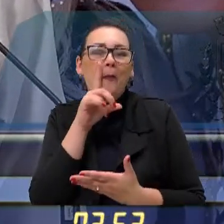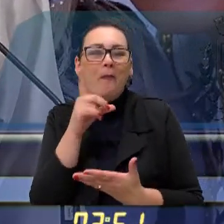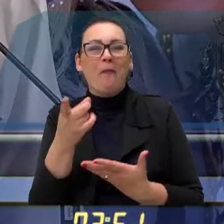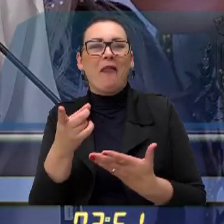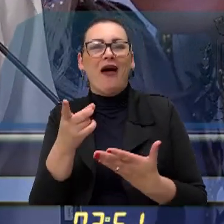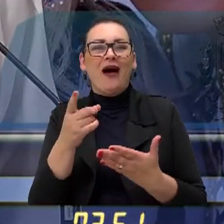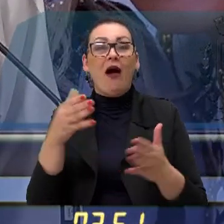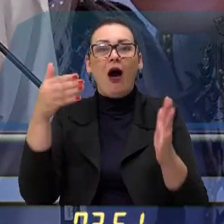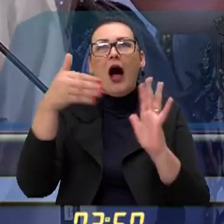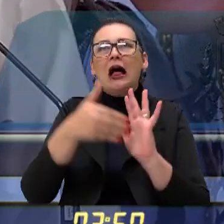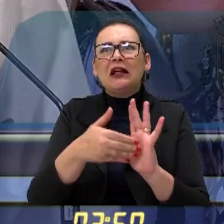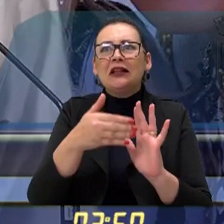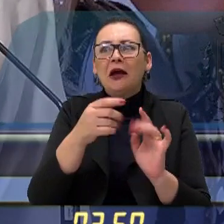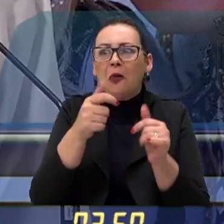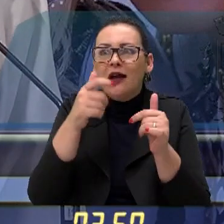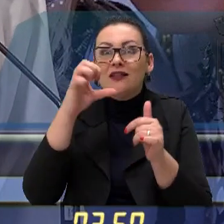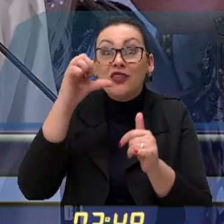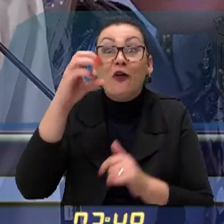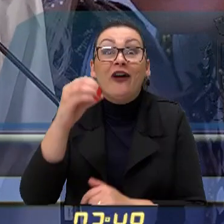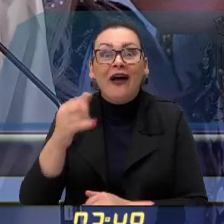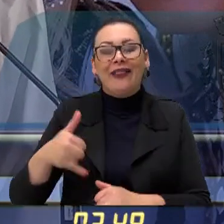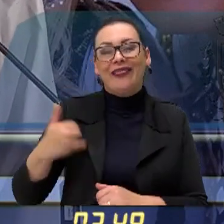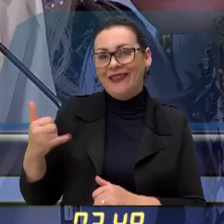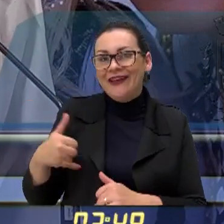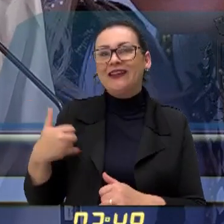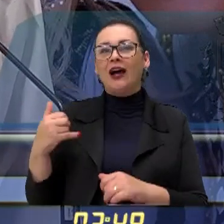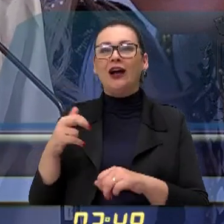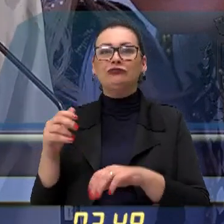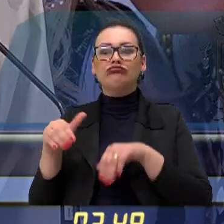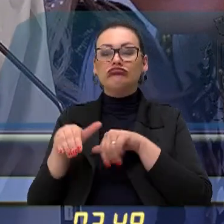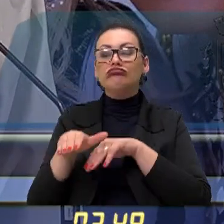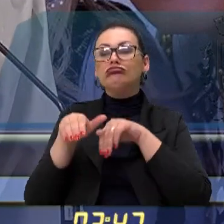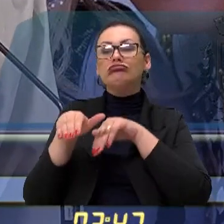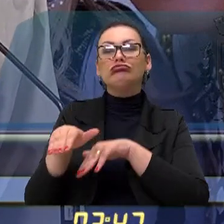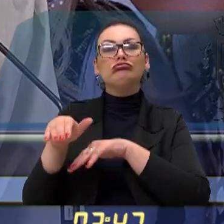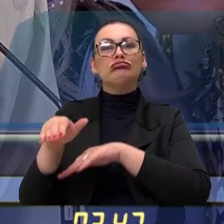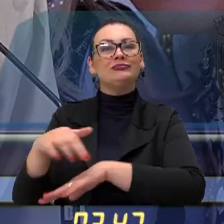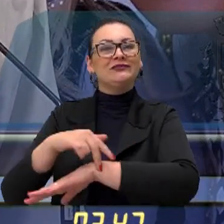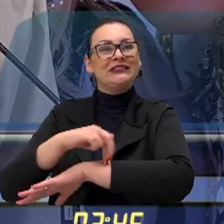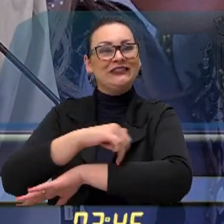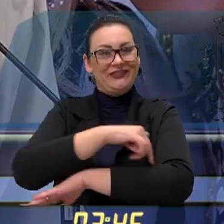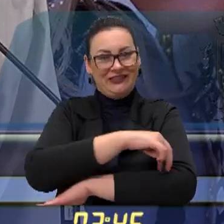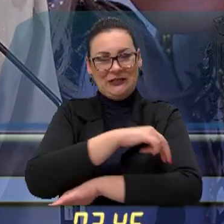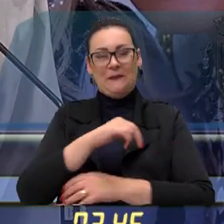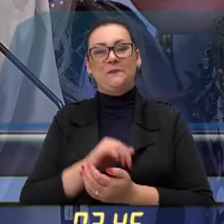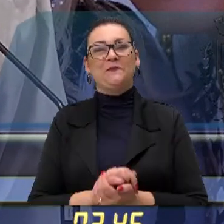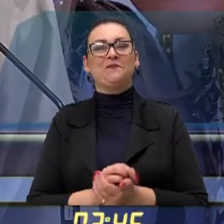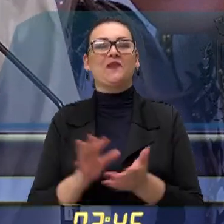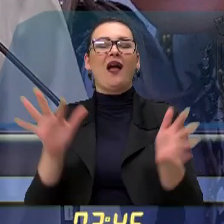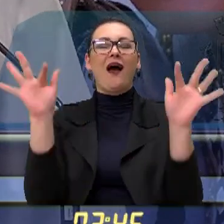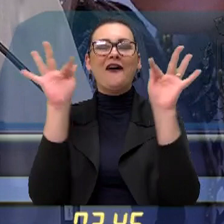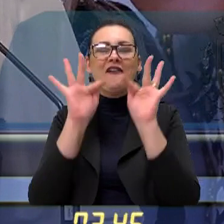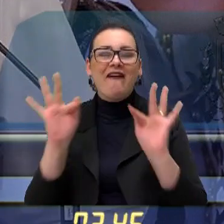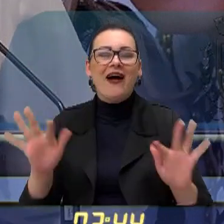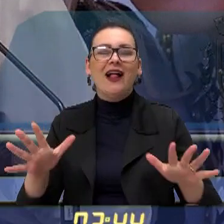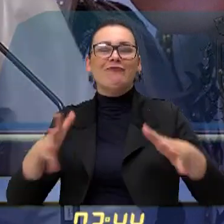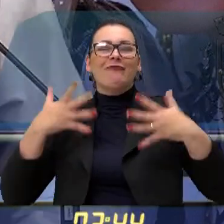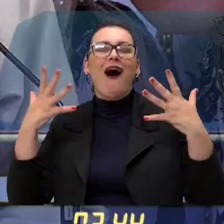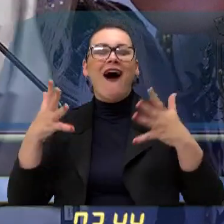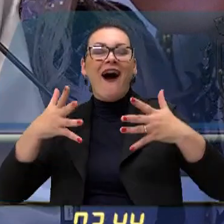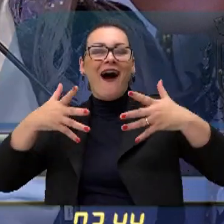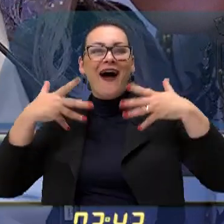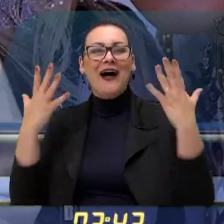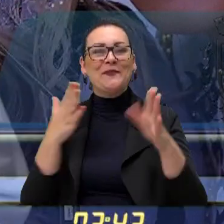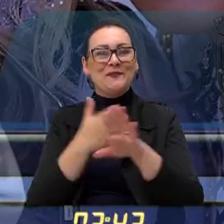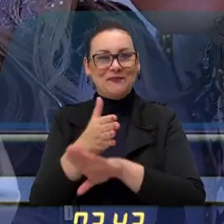até pessoas provavelmente com 90 anos de idade desfilando na Marechal Floriano. E a alegria, a vibração